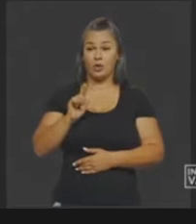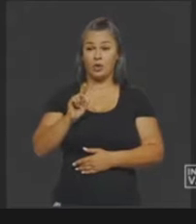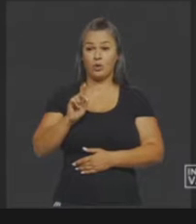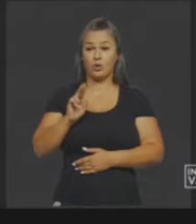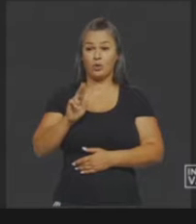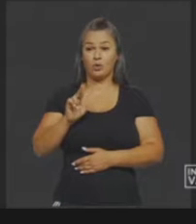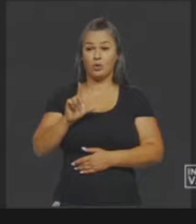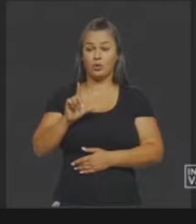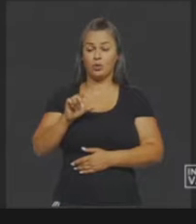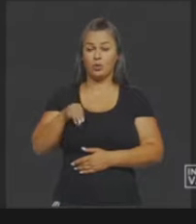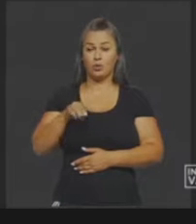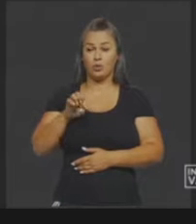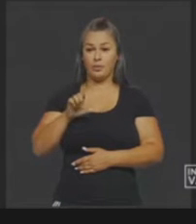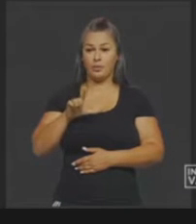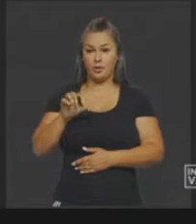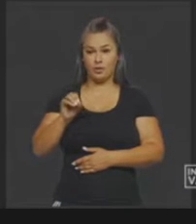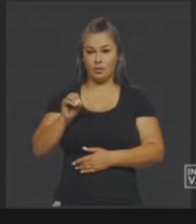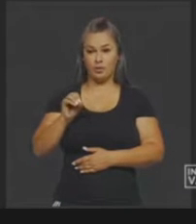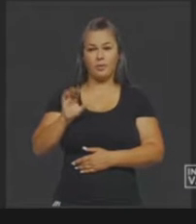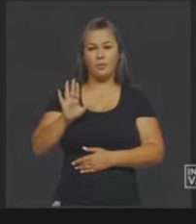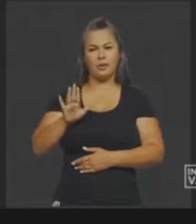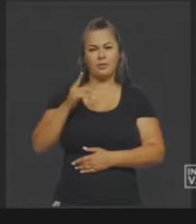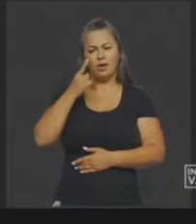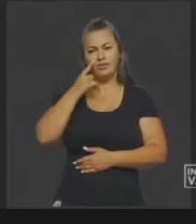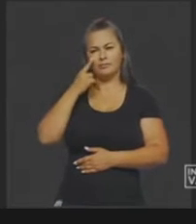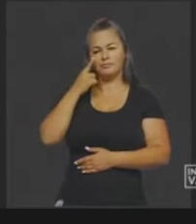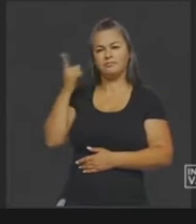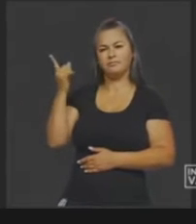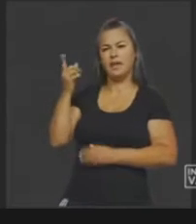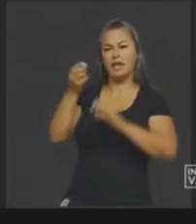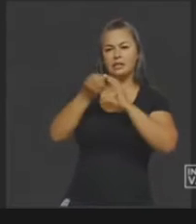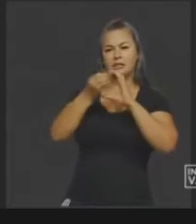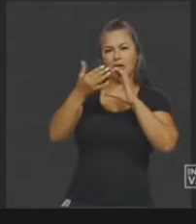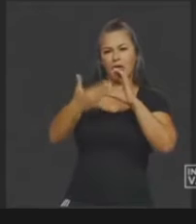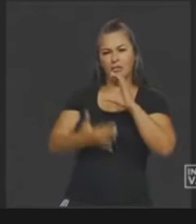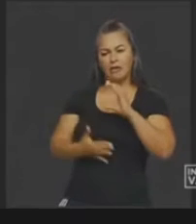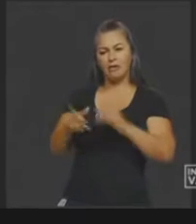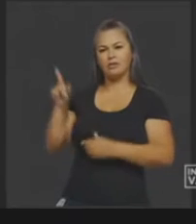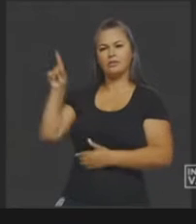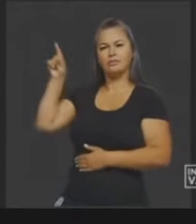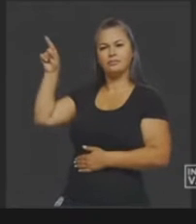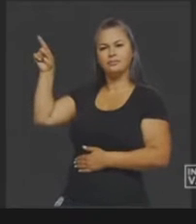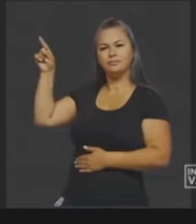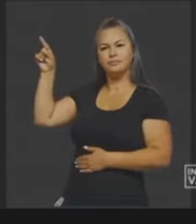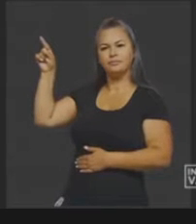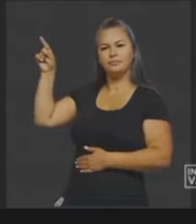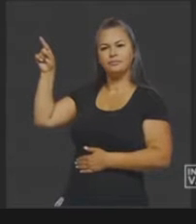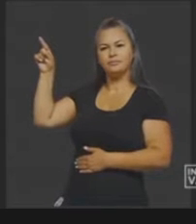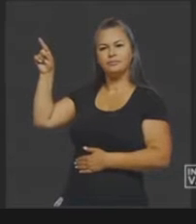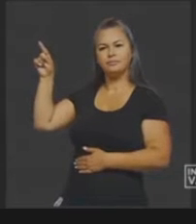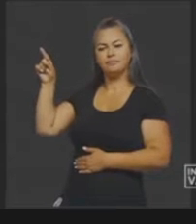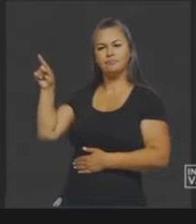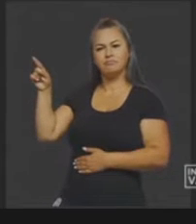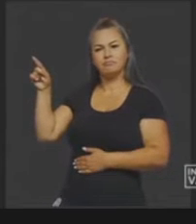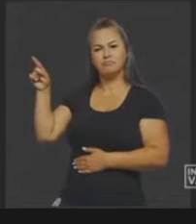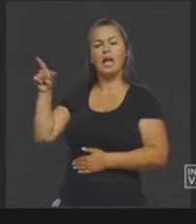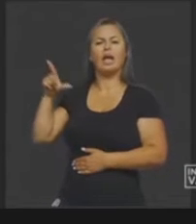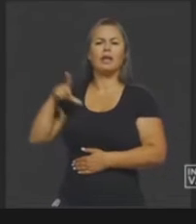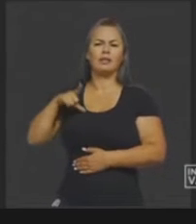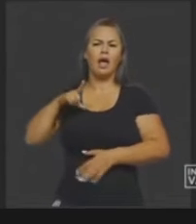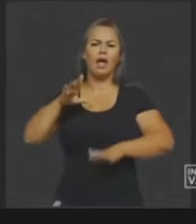Eles são eucarióticos, ou seja, as células dele possuem núcleo bem definido. Existem unicelulares e